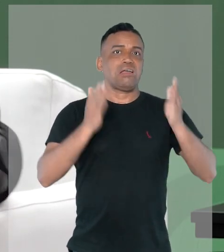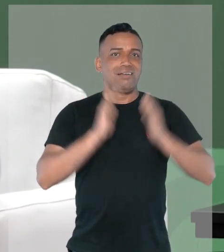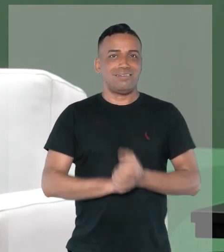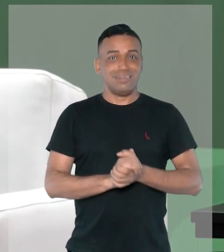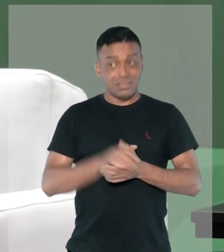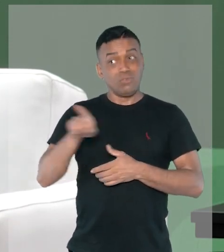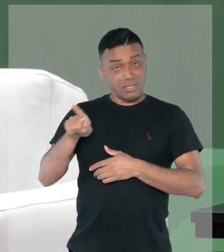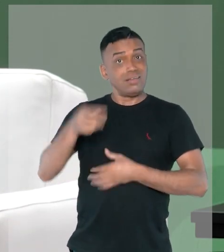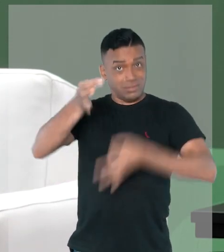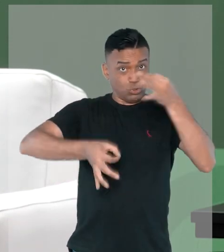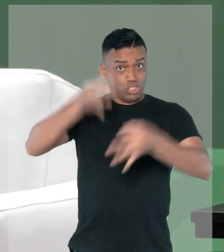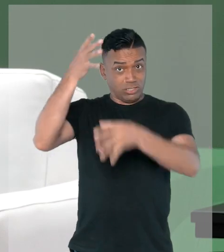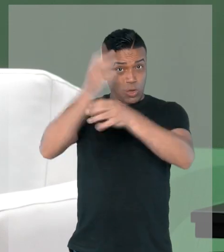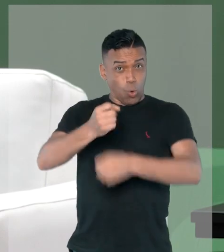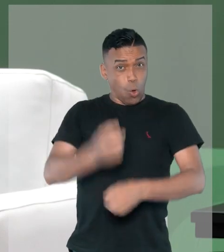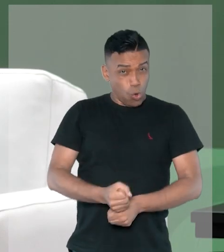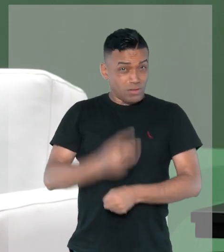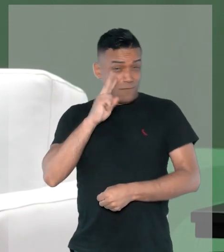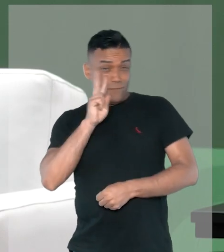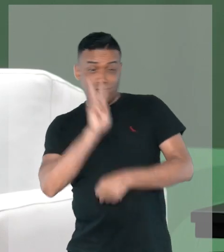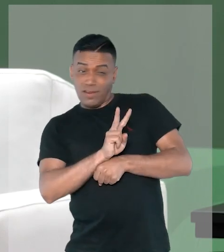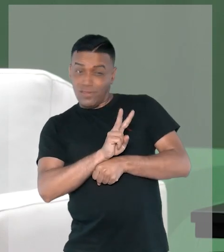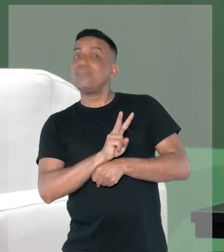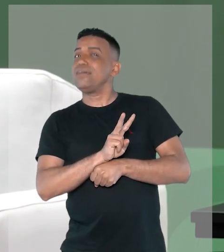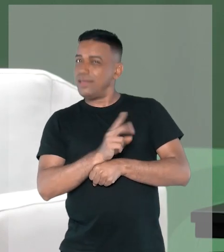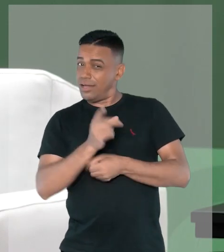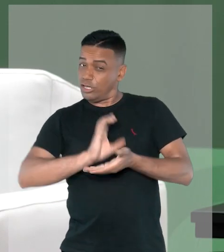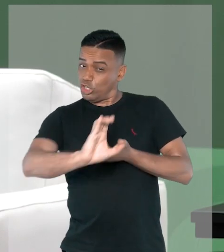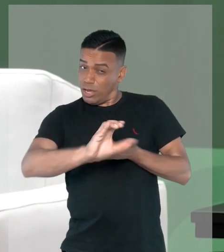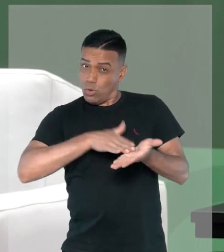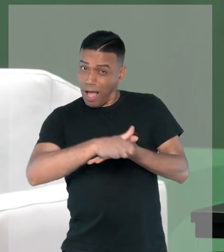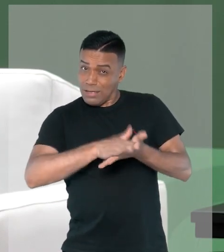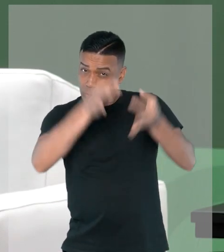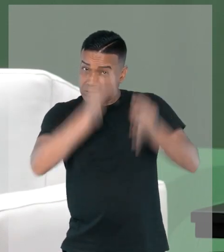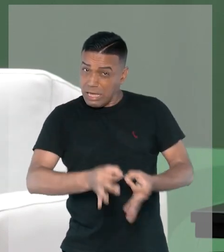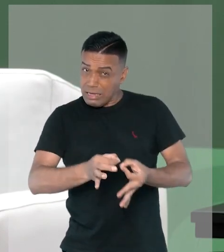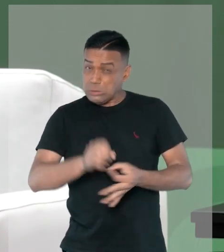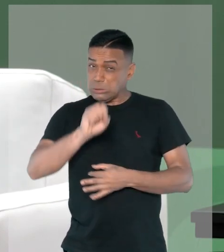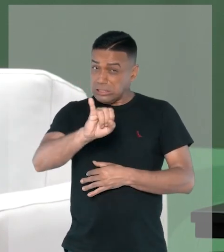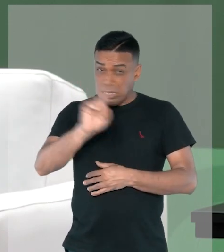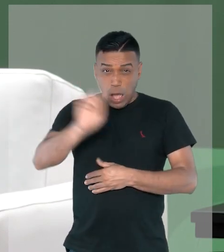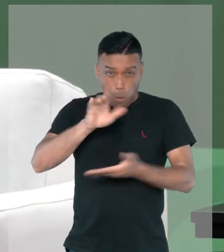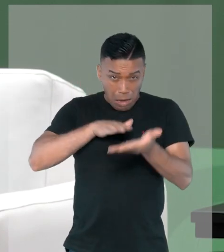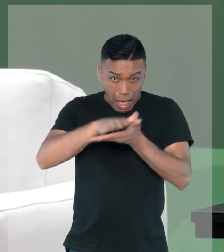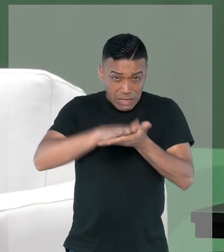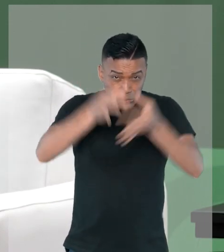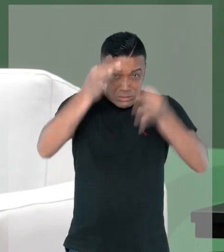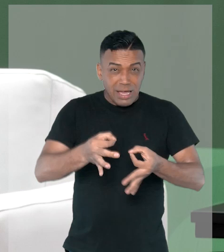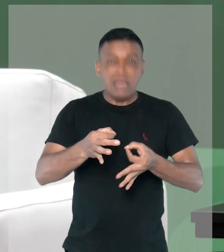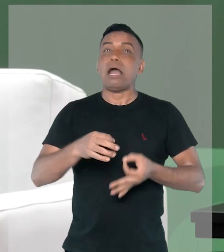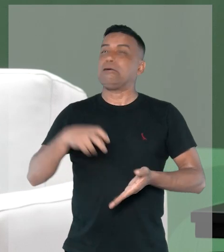O Tribunal de Contas verifica se o dinheiro que foi dado está sendo usado da maneira que foi comprometido. E se não foi, tem que ter alguma reprimenda,